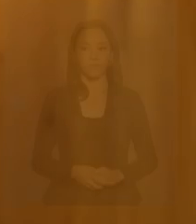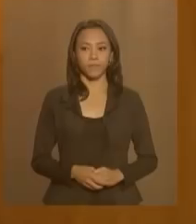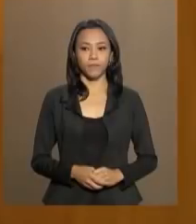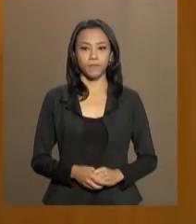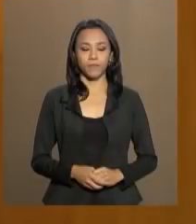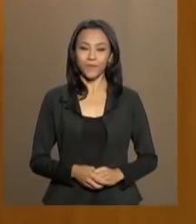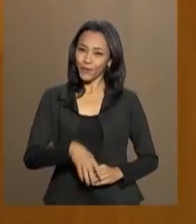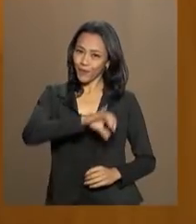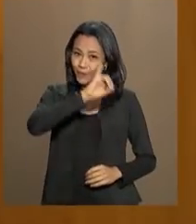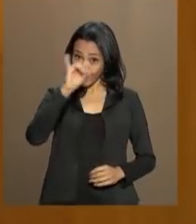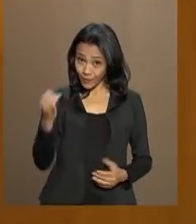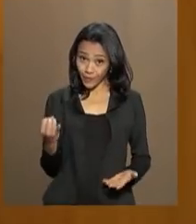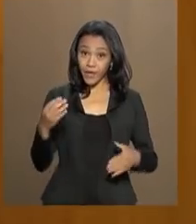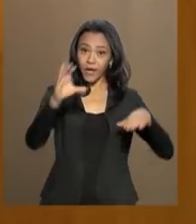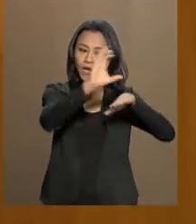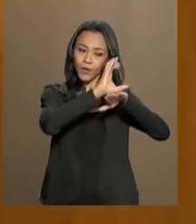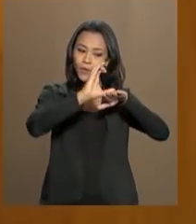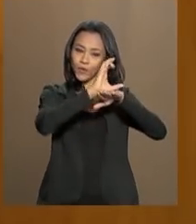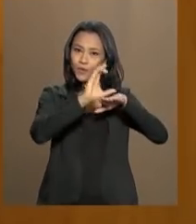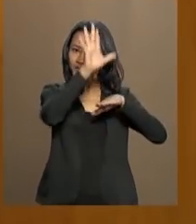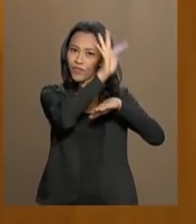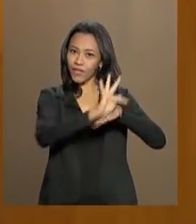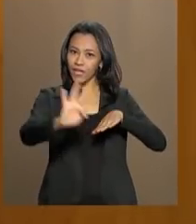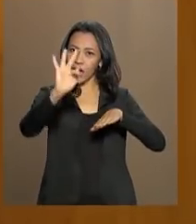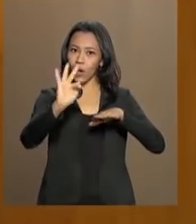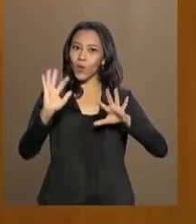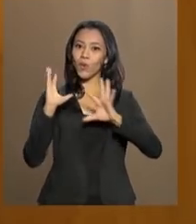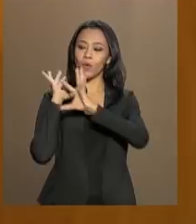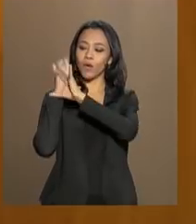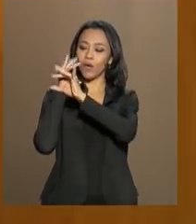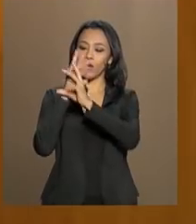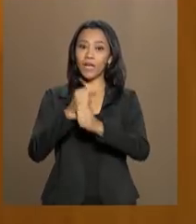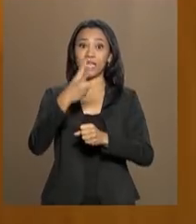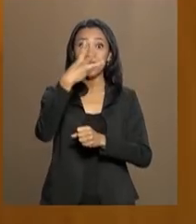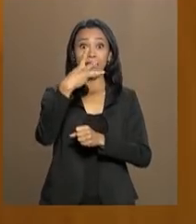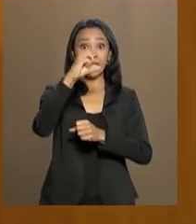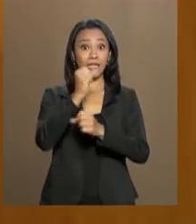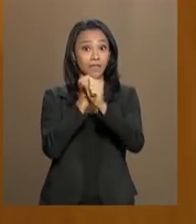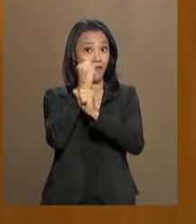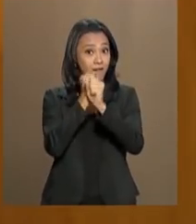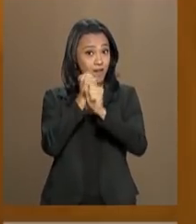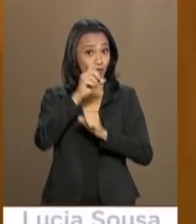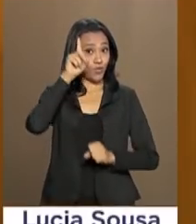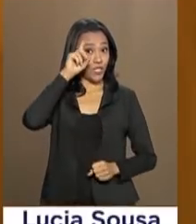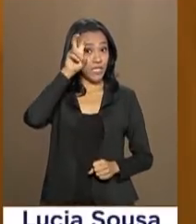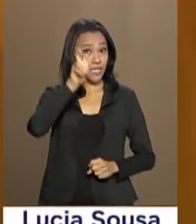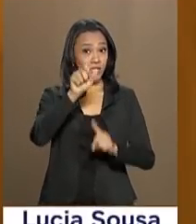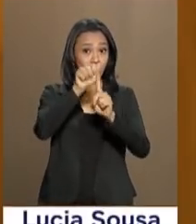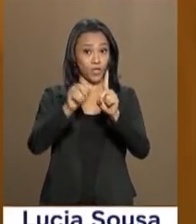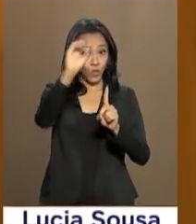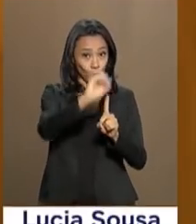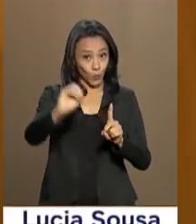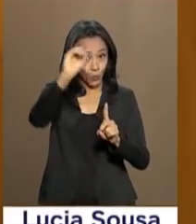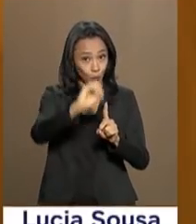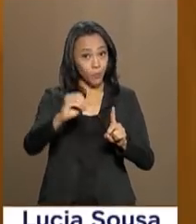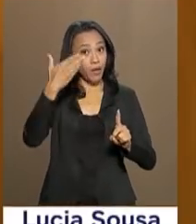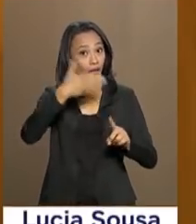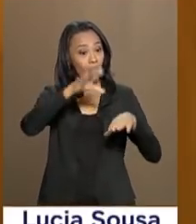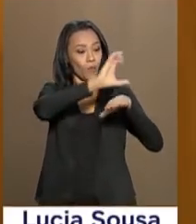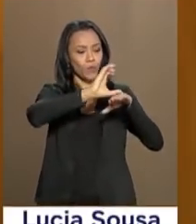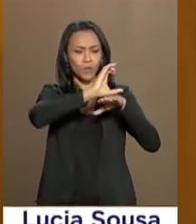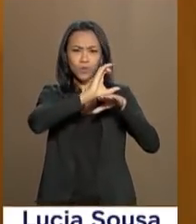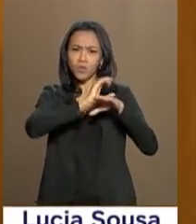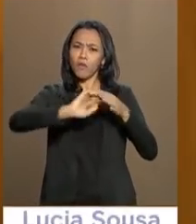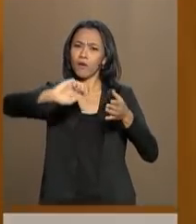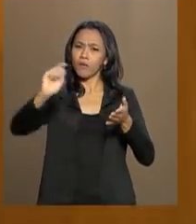Olá, a Constituição Federal completa 30 anos no dia 5 de outubro. Conhecida como Constituição Cidadã, ela foi